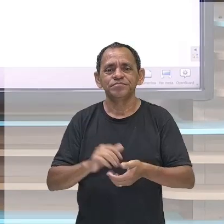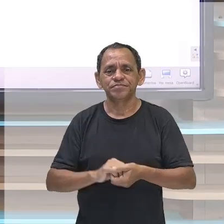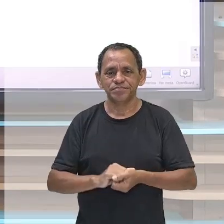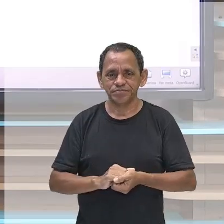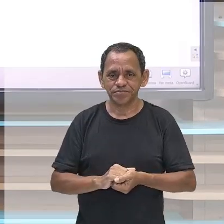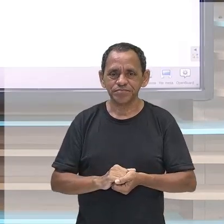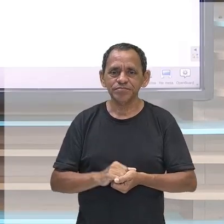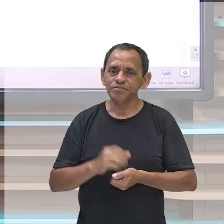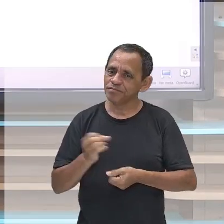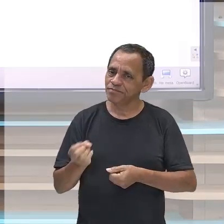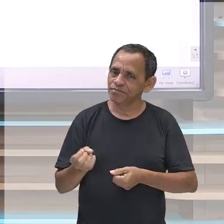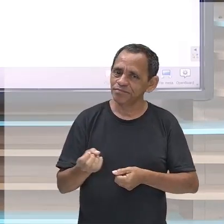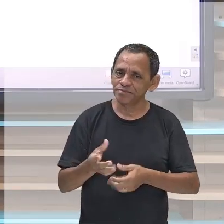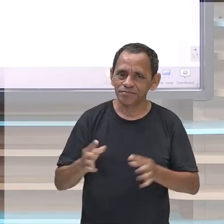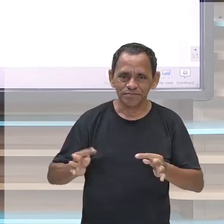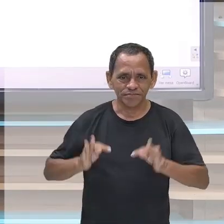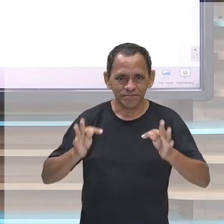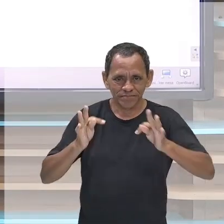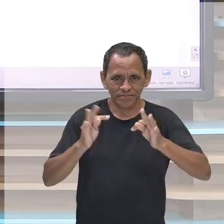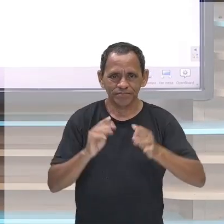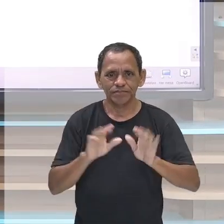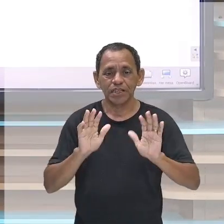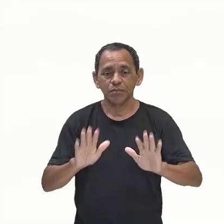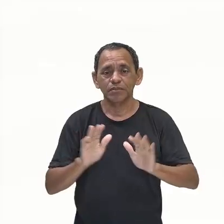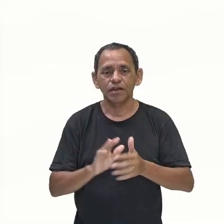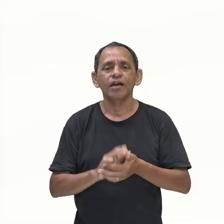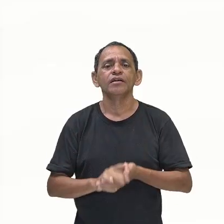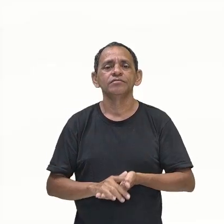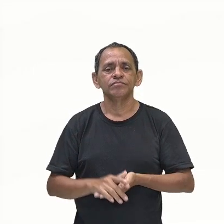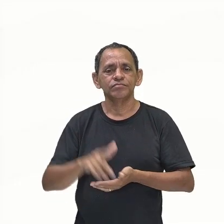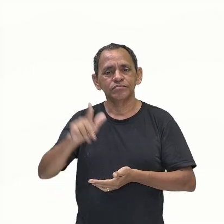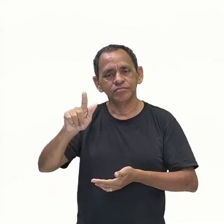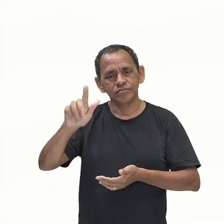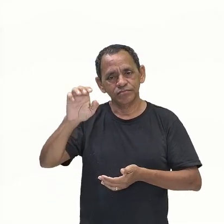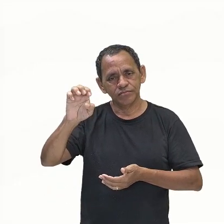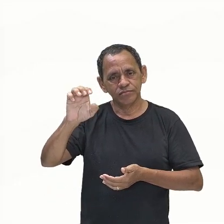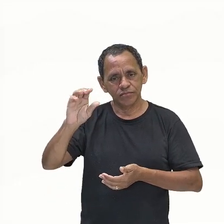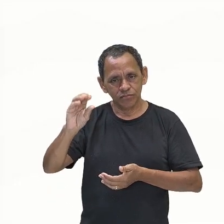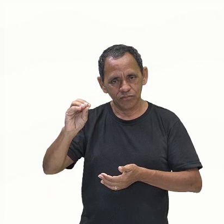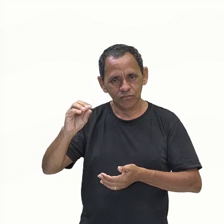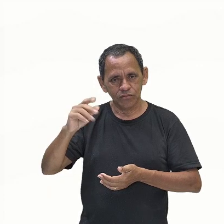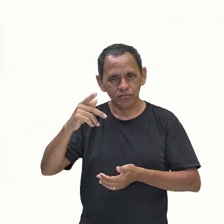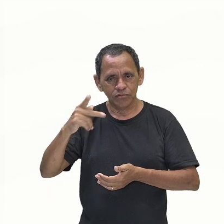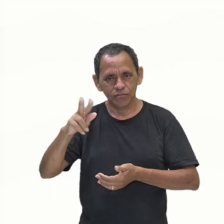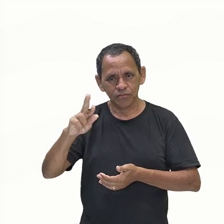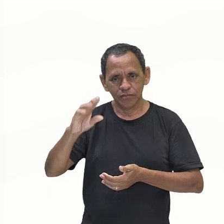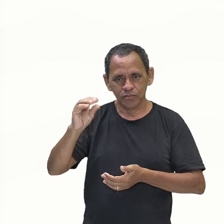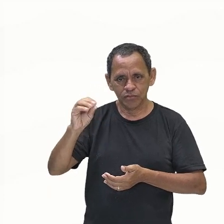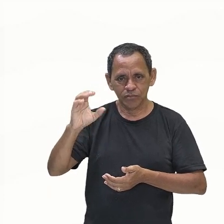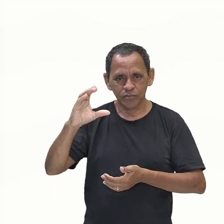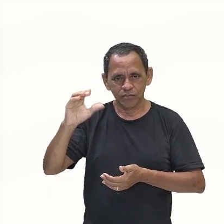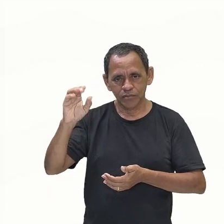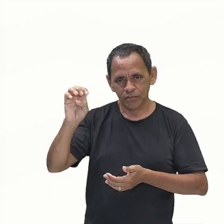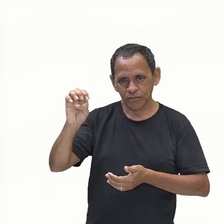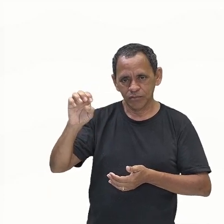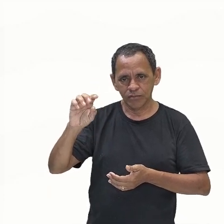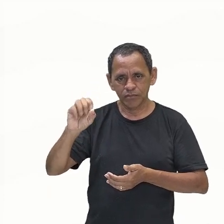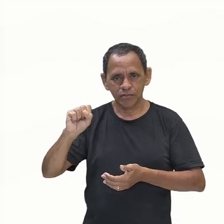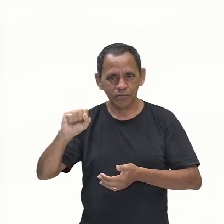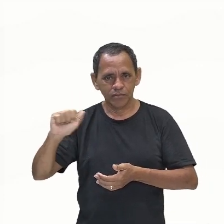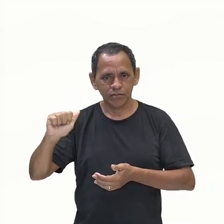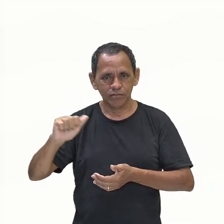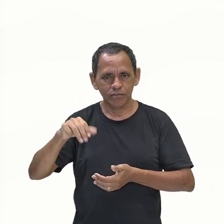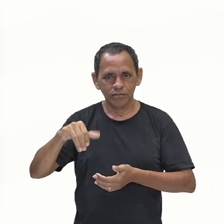novas geotecnologias, mas é o geoprocessamento. Vamos dar uma olhadinha aqui sobre o que é geoprocessamento,